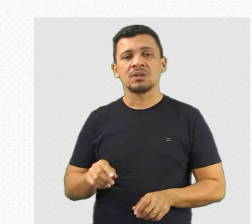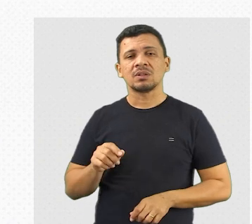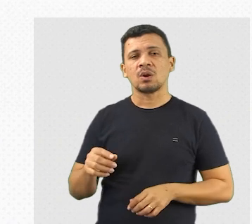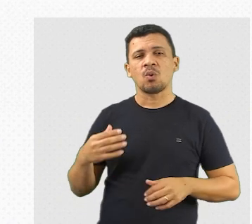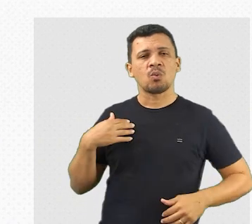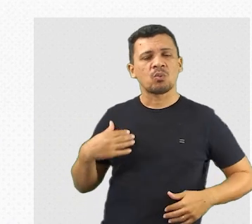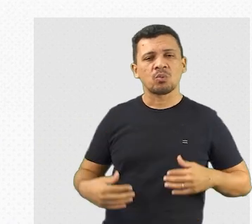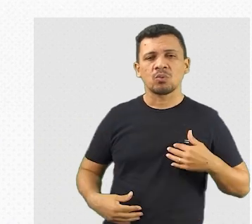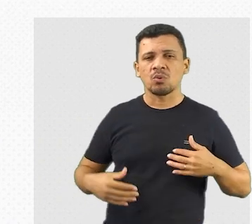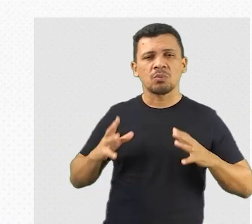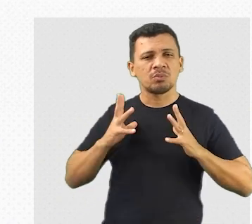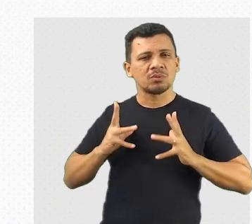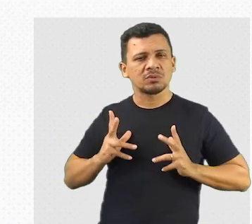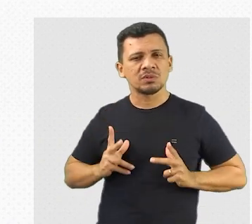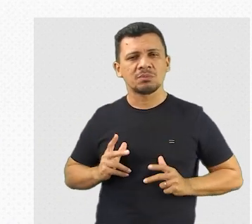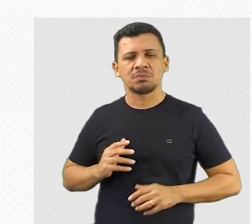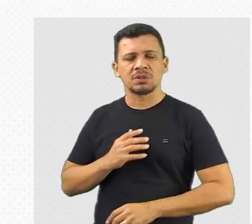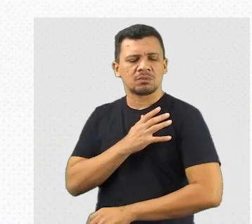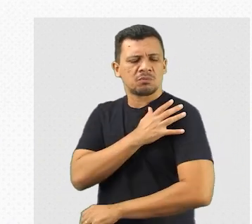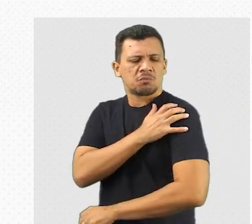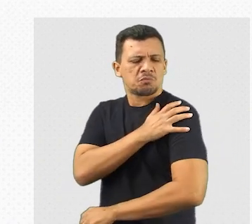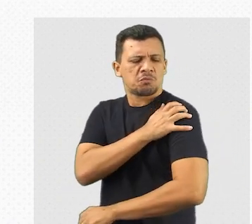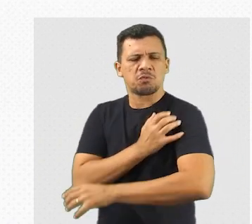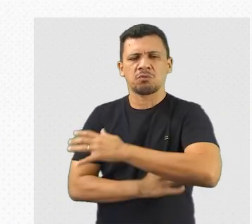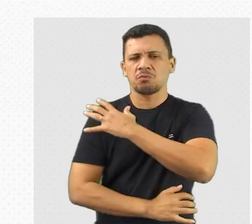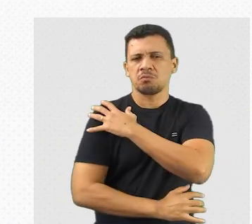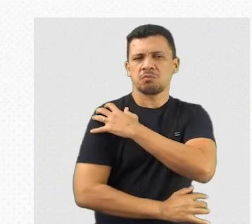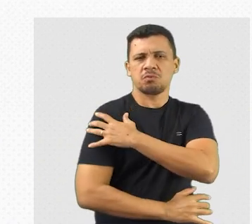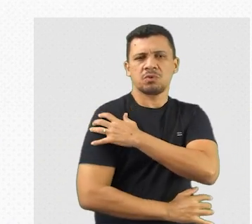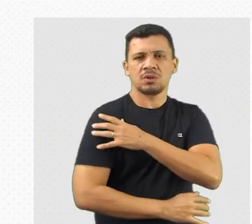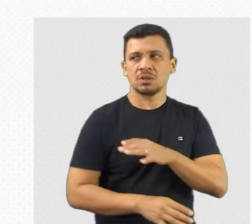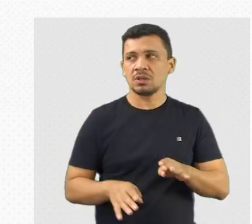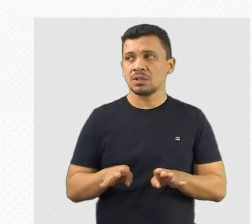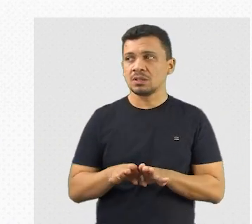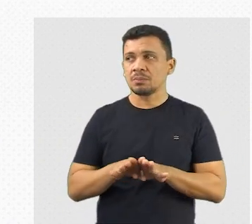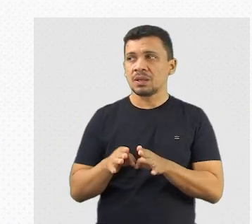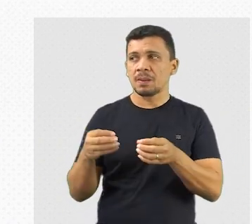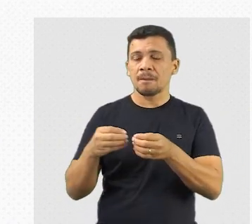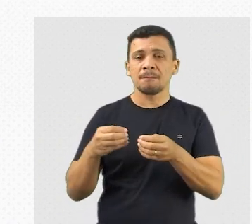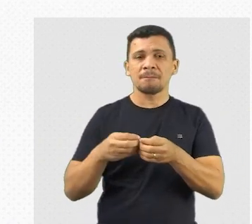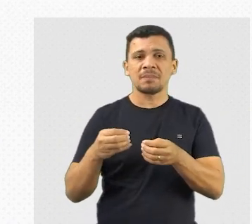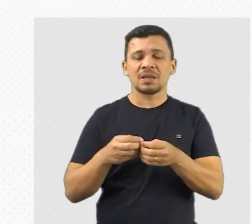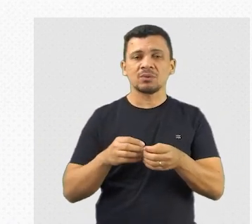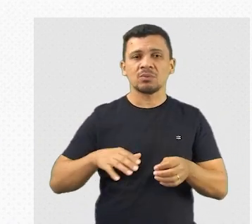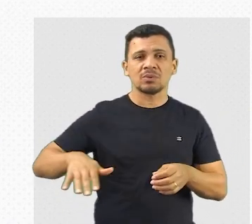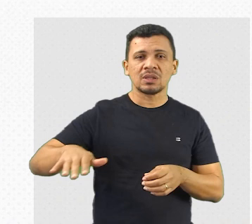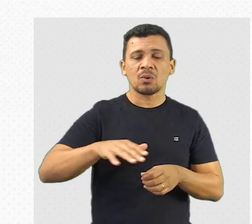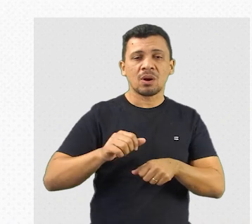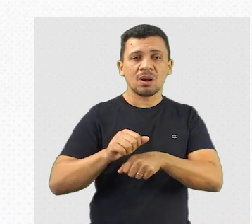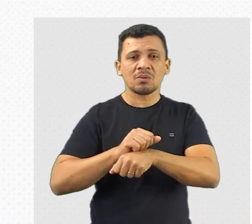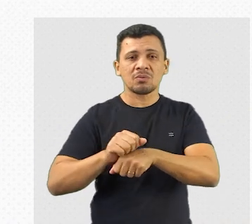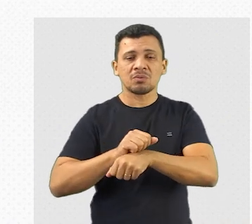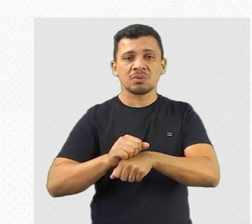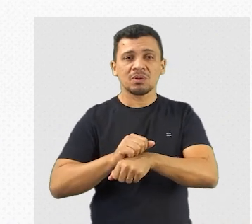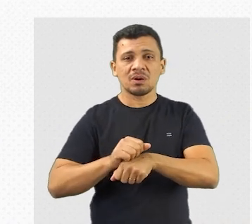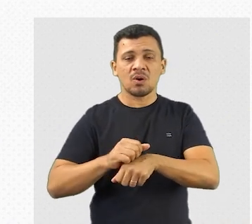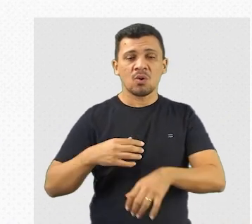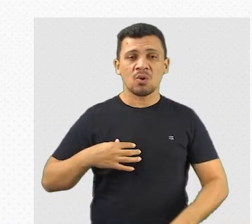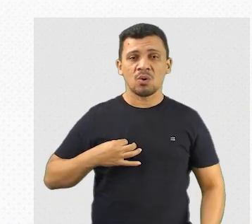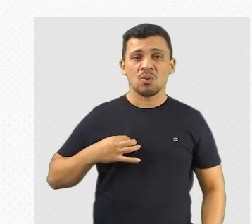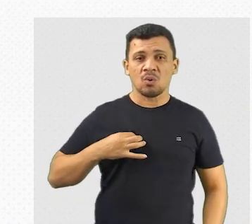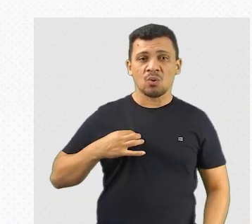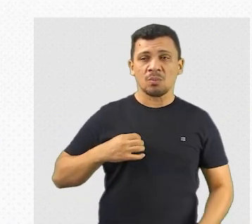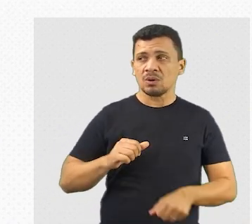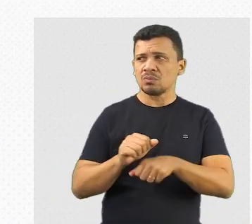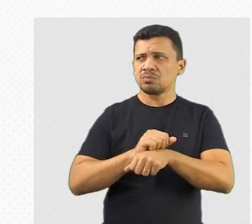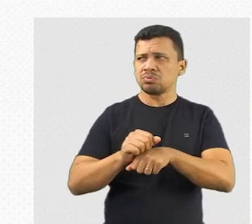limpeza dos corpos. Perto tinham as tinturarias, que eram lavanderias, e eram casas para lavar roupas.